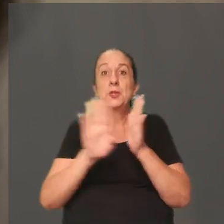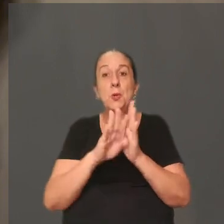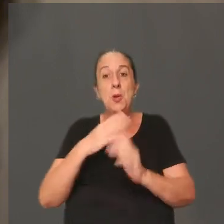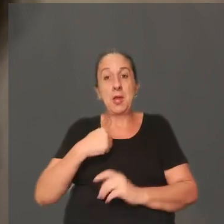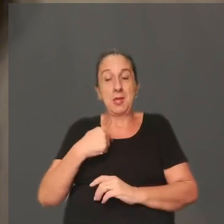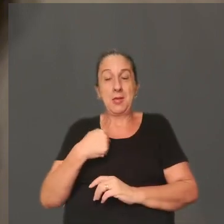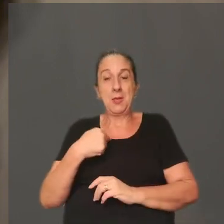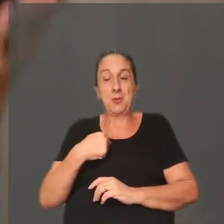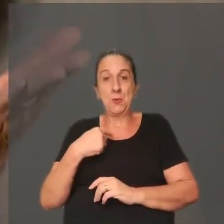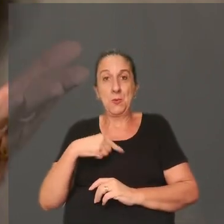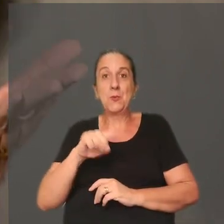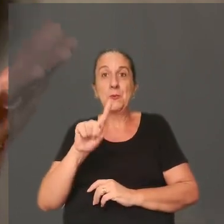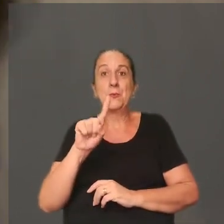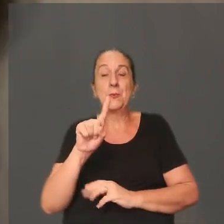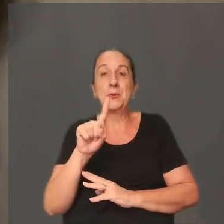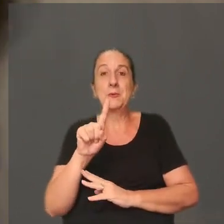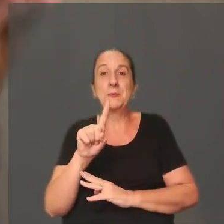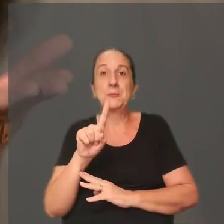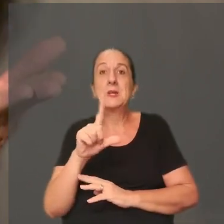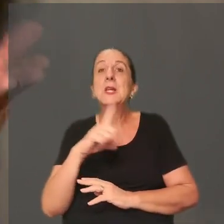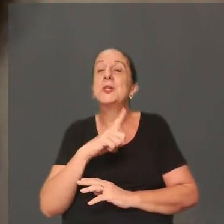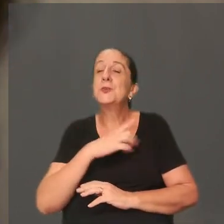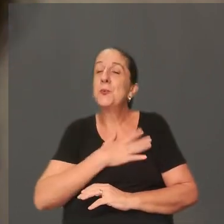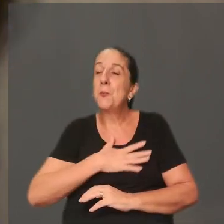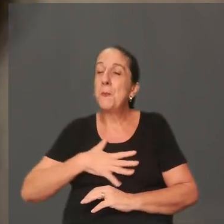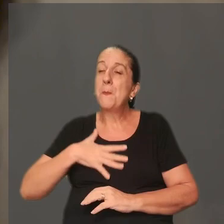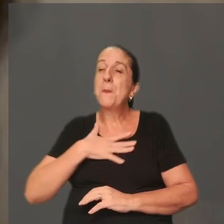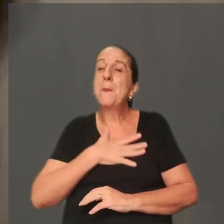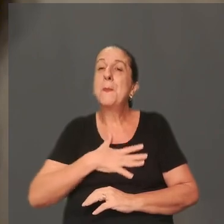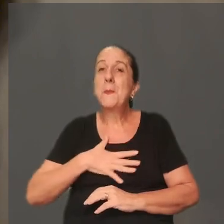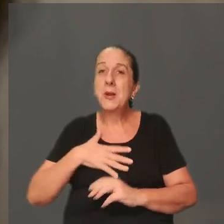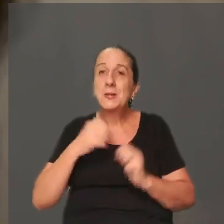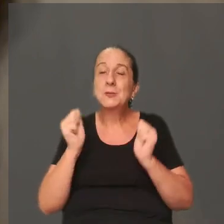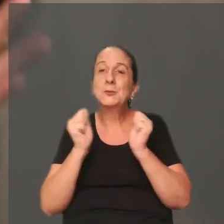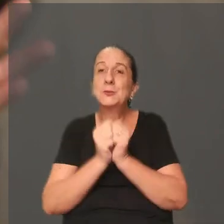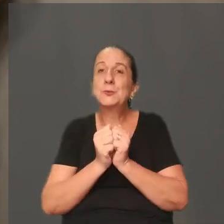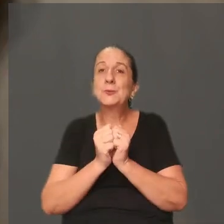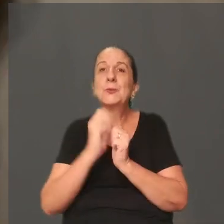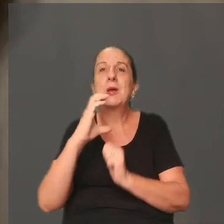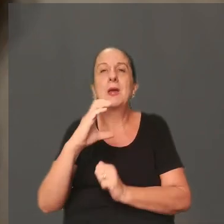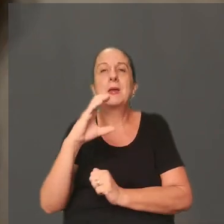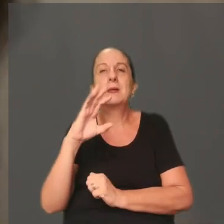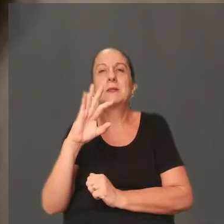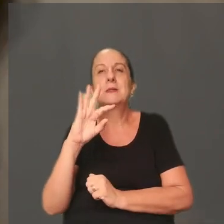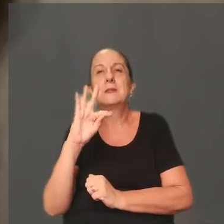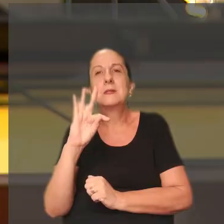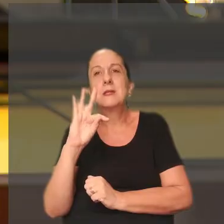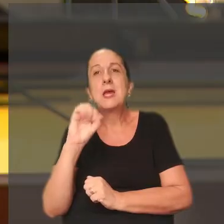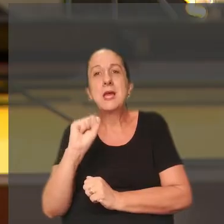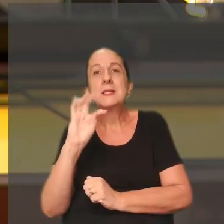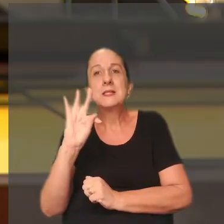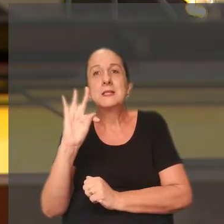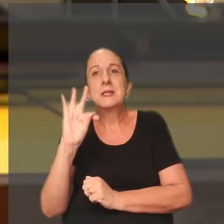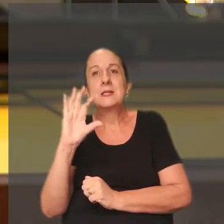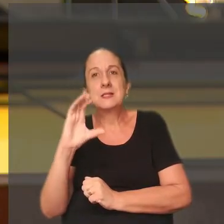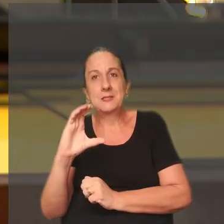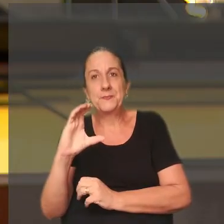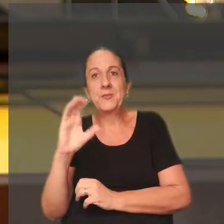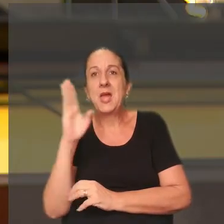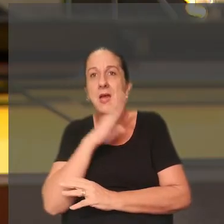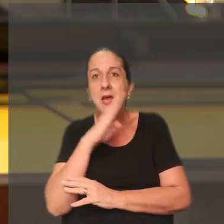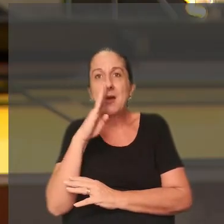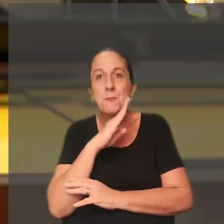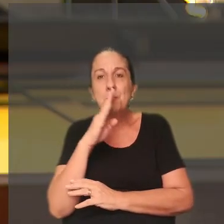mais antigo. E chegou a minha vez. E eu fui e tive o prazer de integrar a SDC. Então,